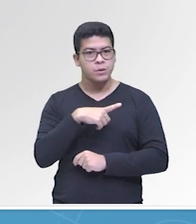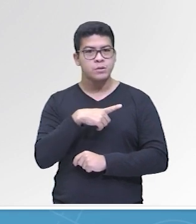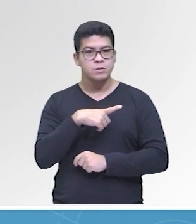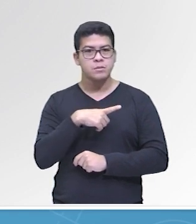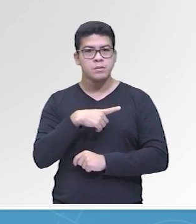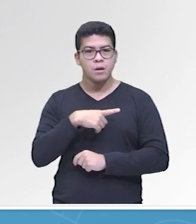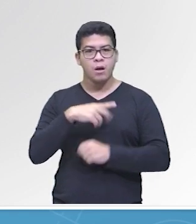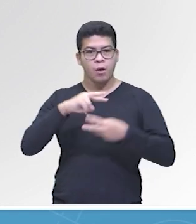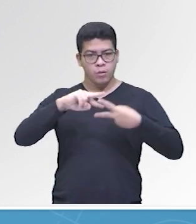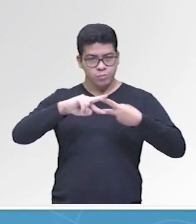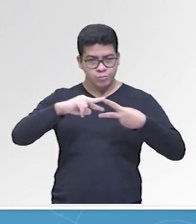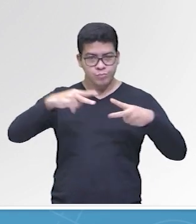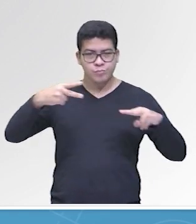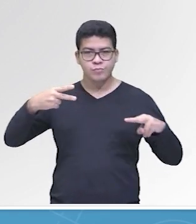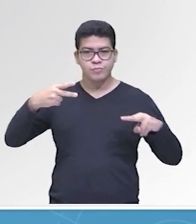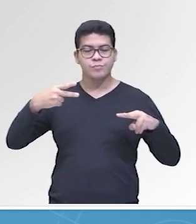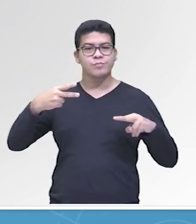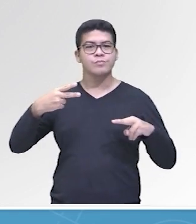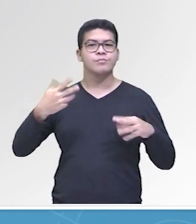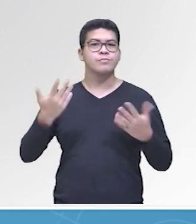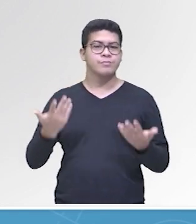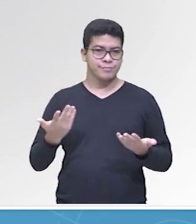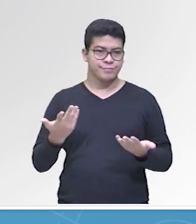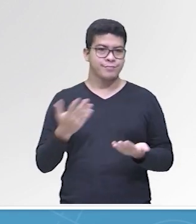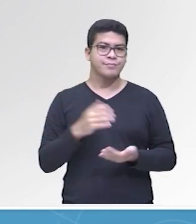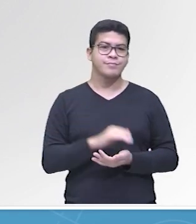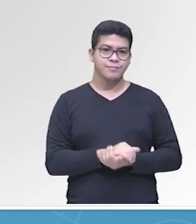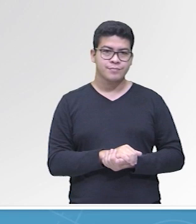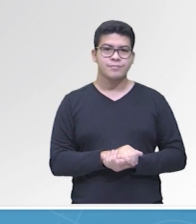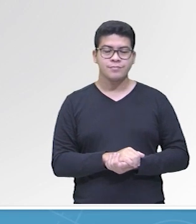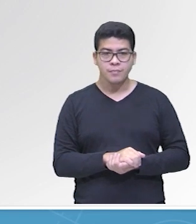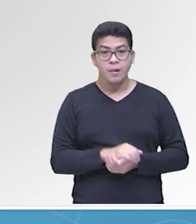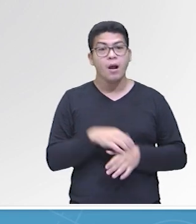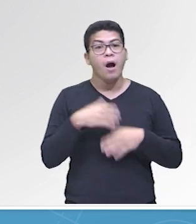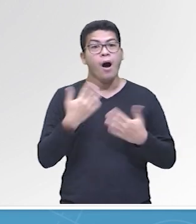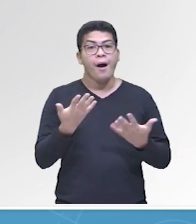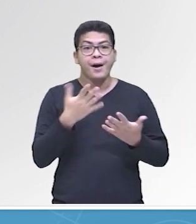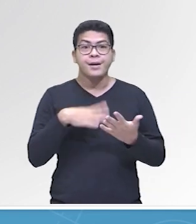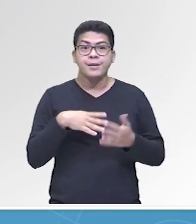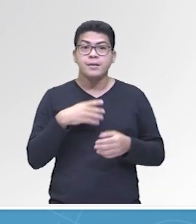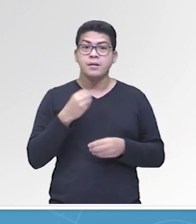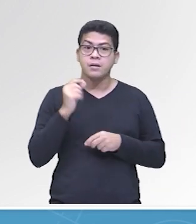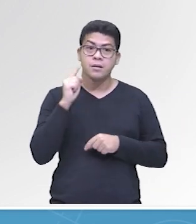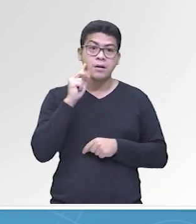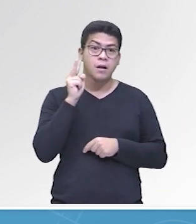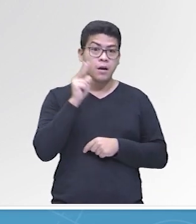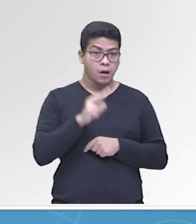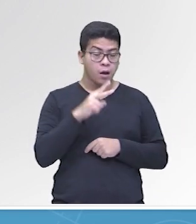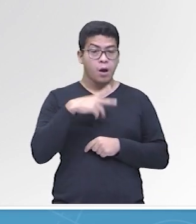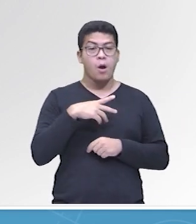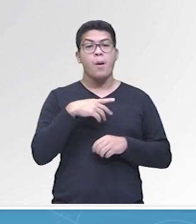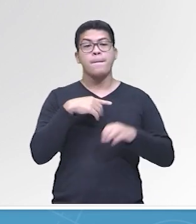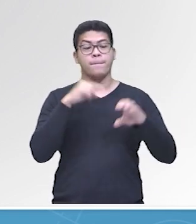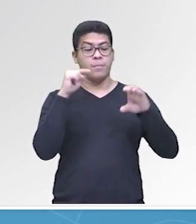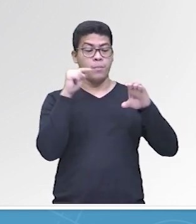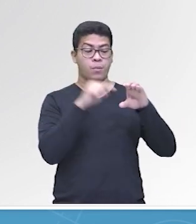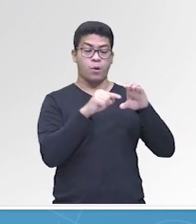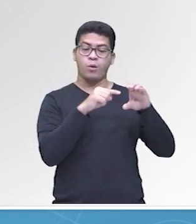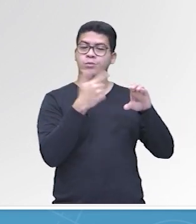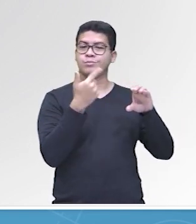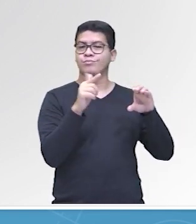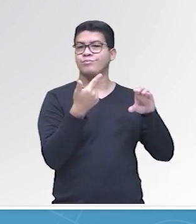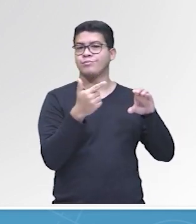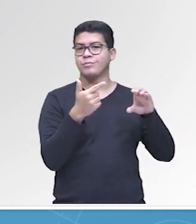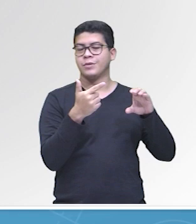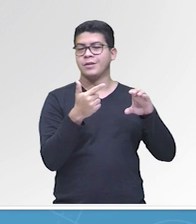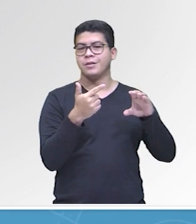fica espalhado no citoplasma. E quando as células se apresentam dessa forma, elas são células